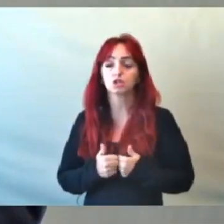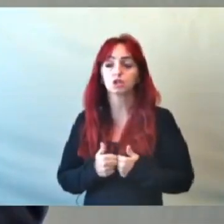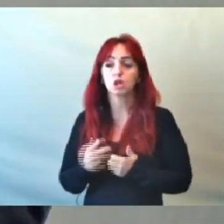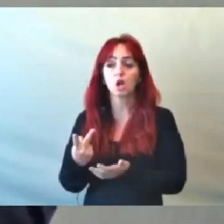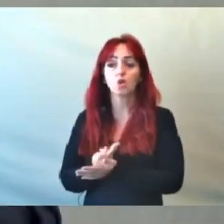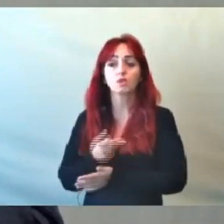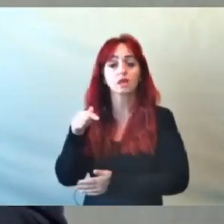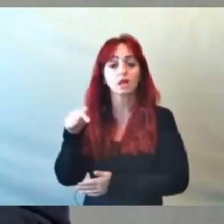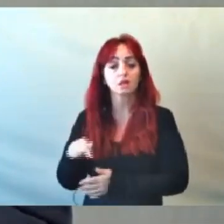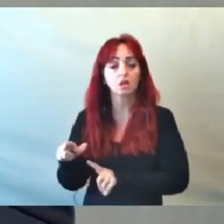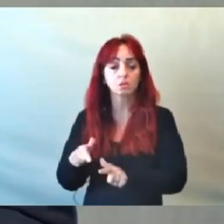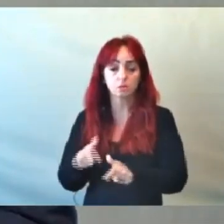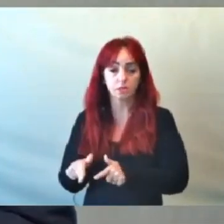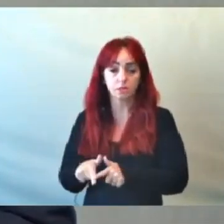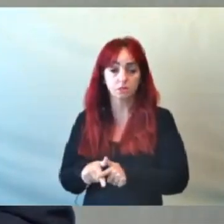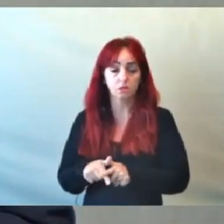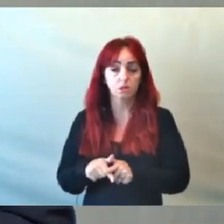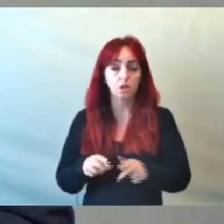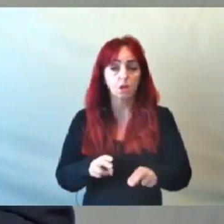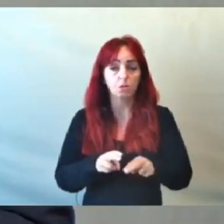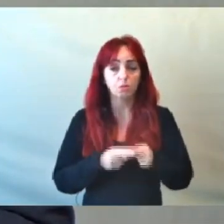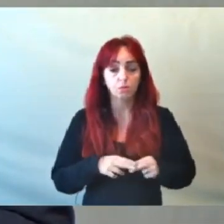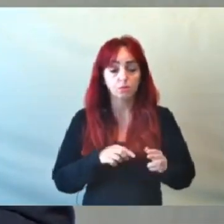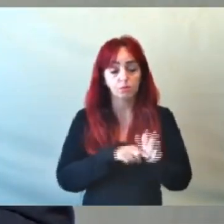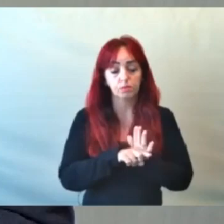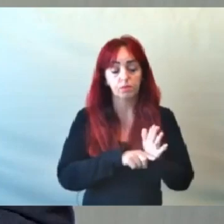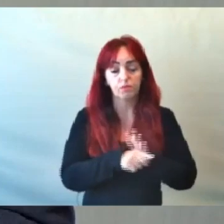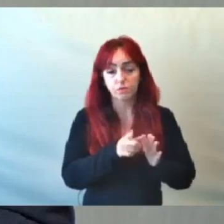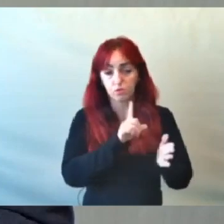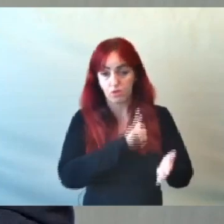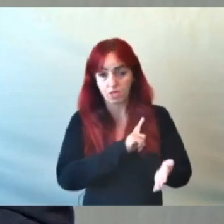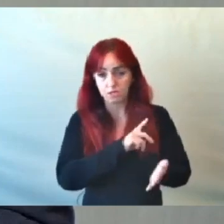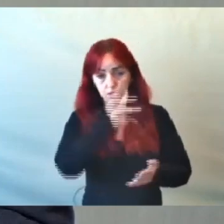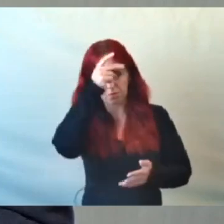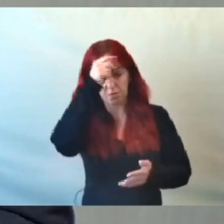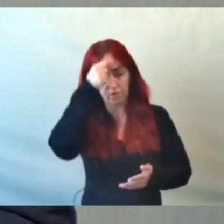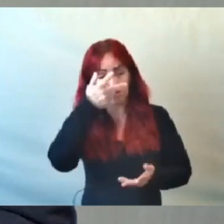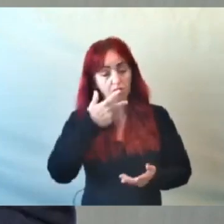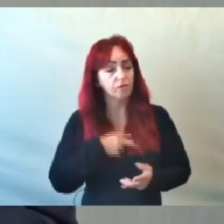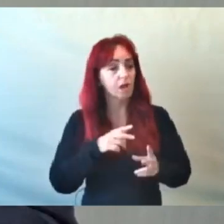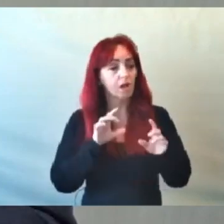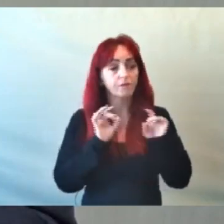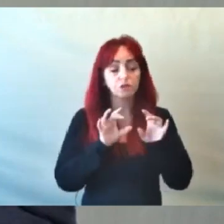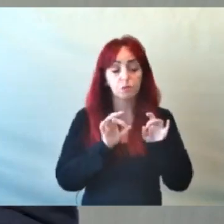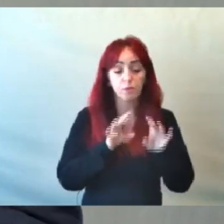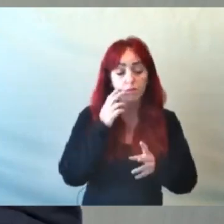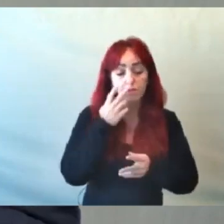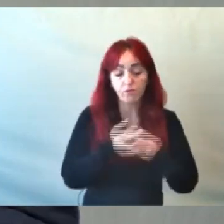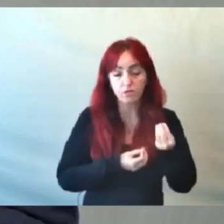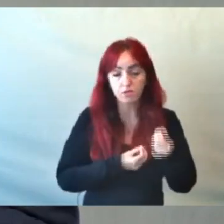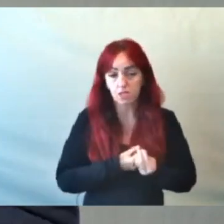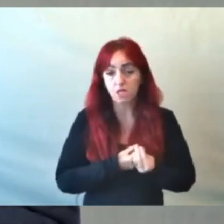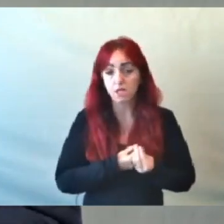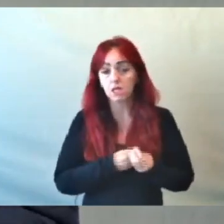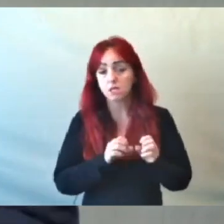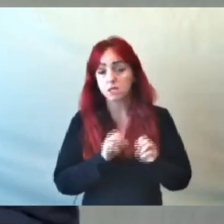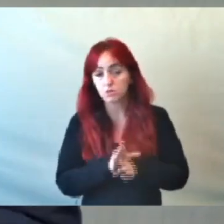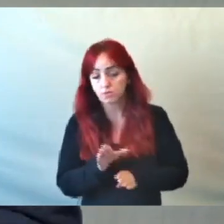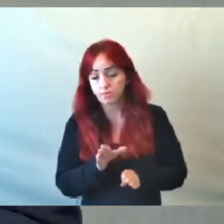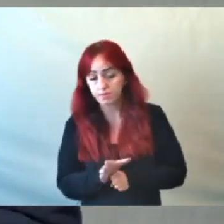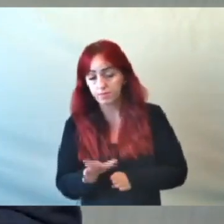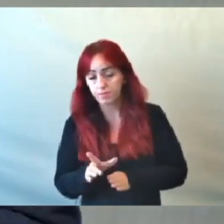feito antes, né, se a prefeitura dava o feedback para vocês com relação às recomendações. E eu tenho convicção que não